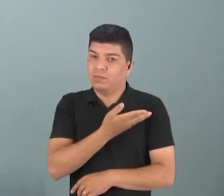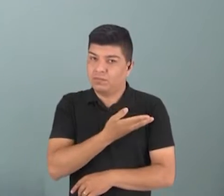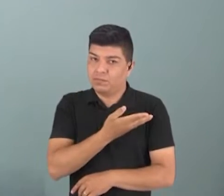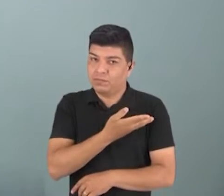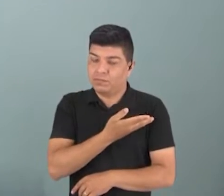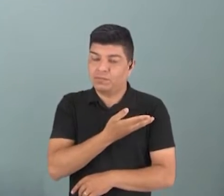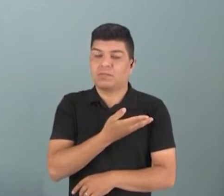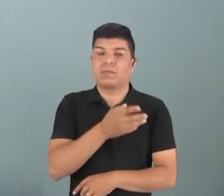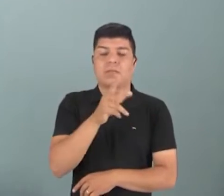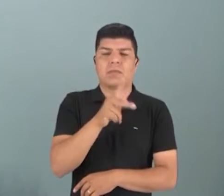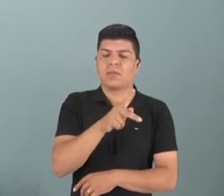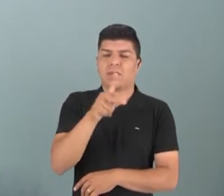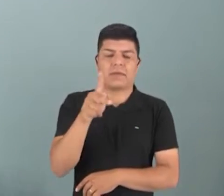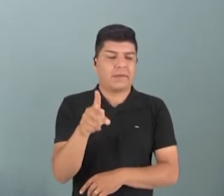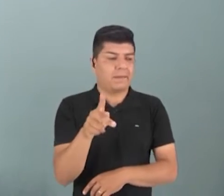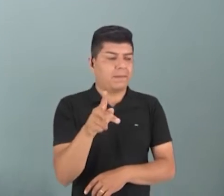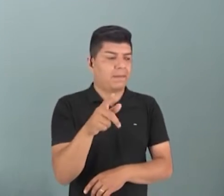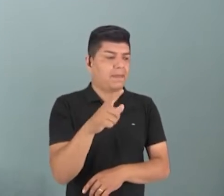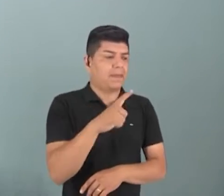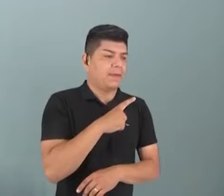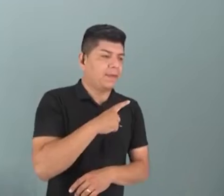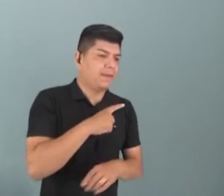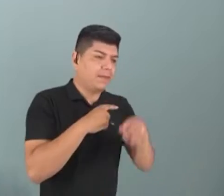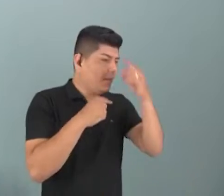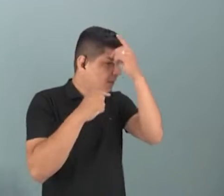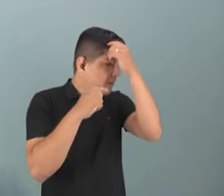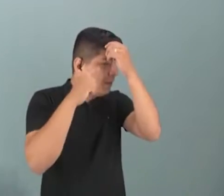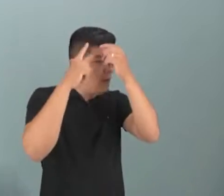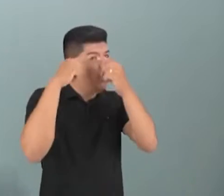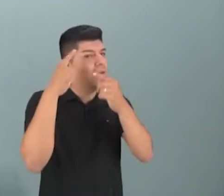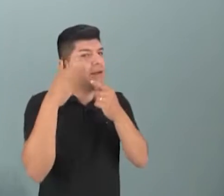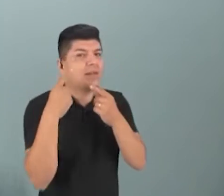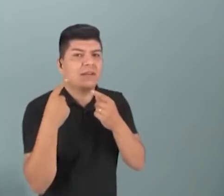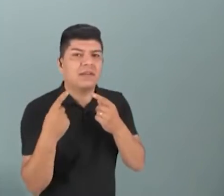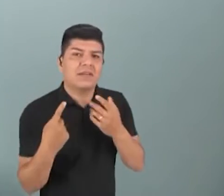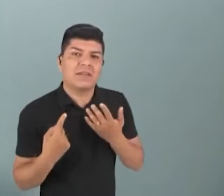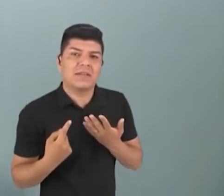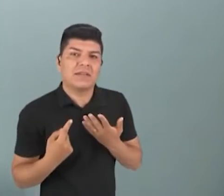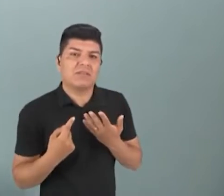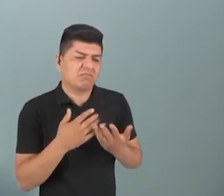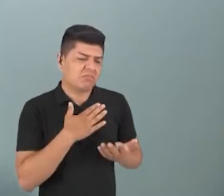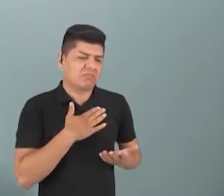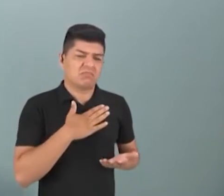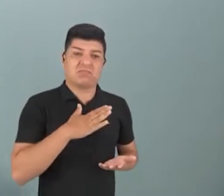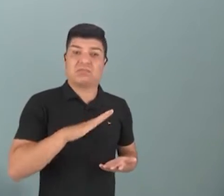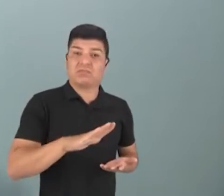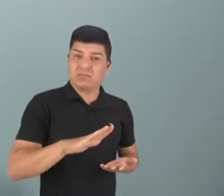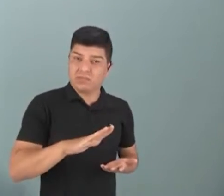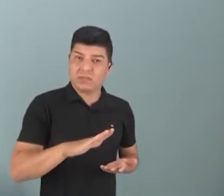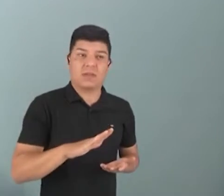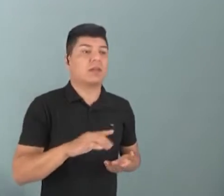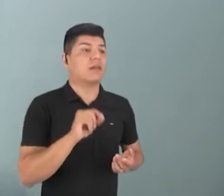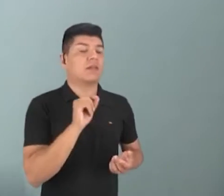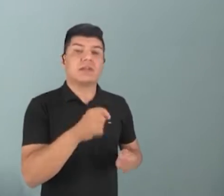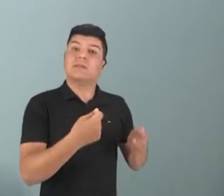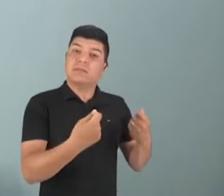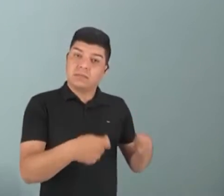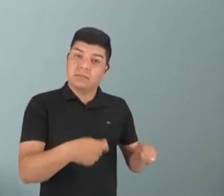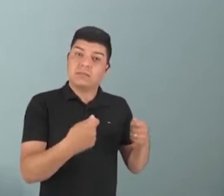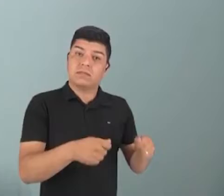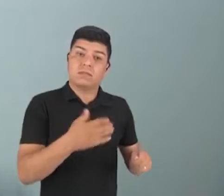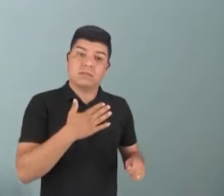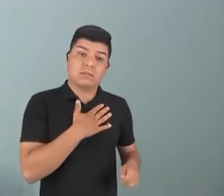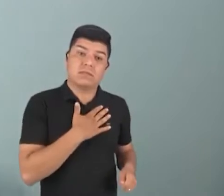mesmo a professora eu tenho cabelo cacheado e nem gosto não Você precisa